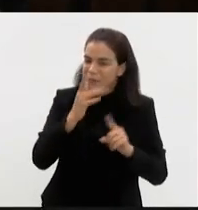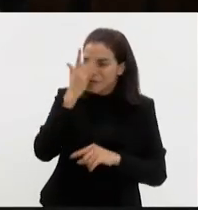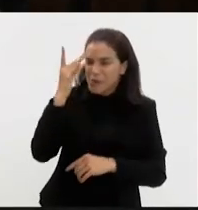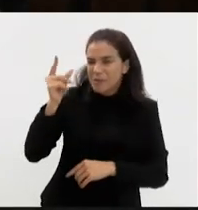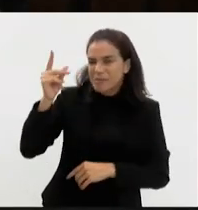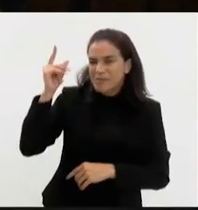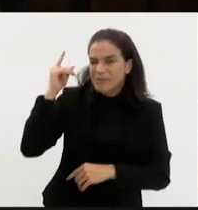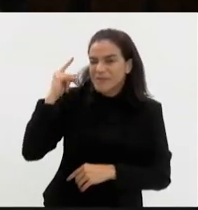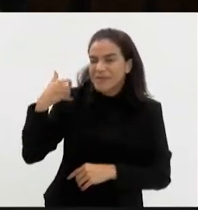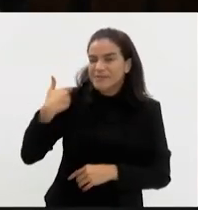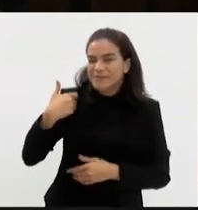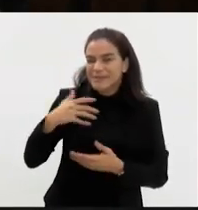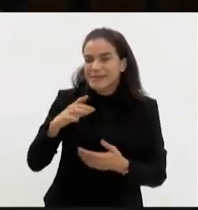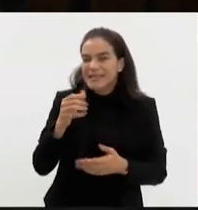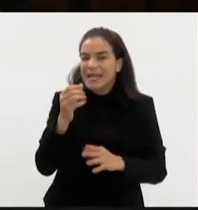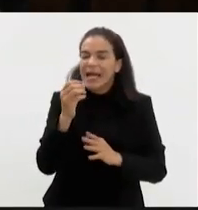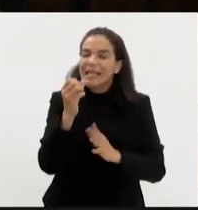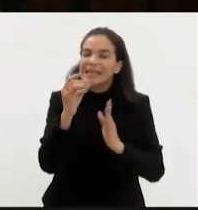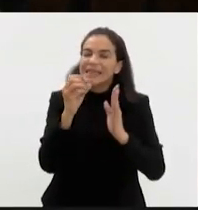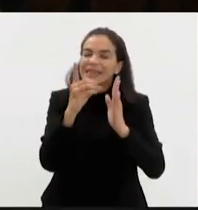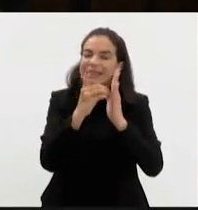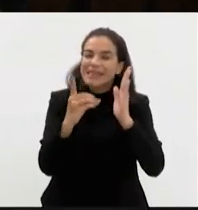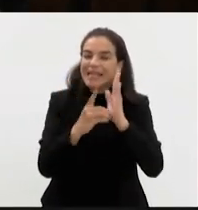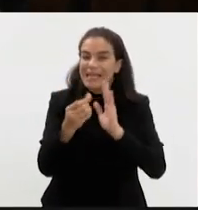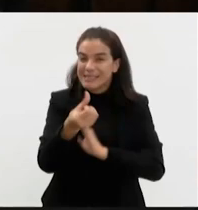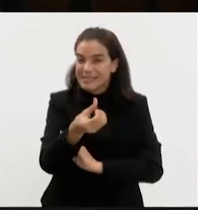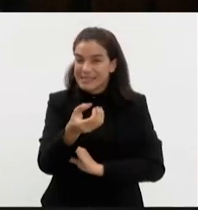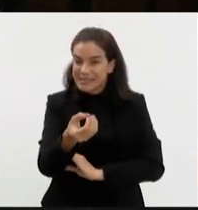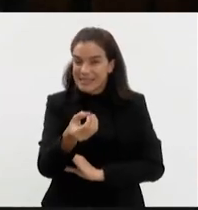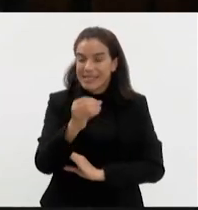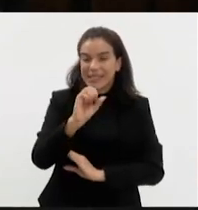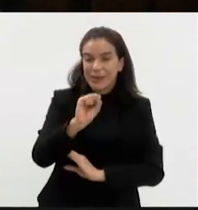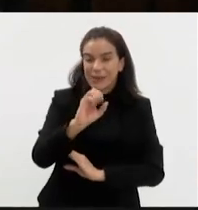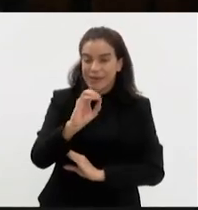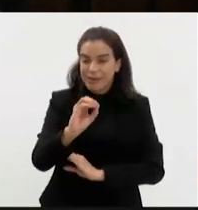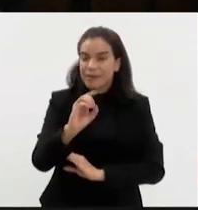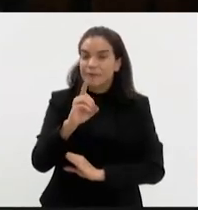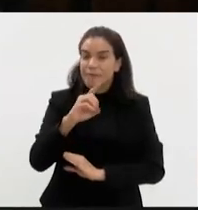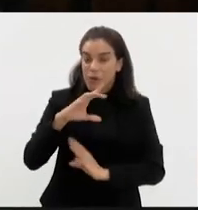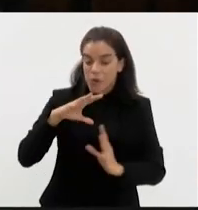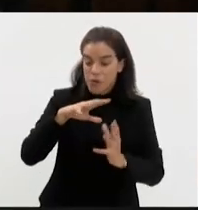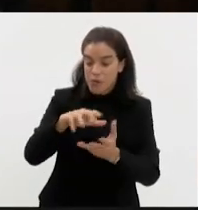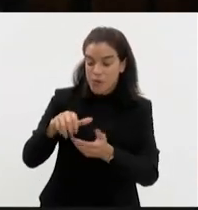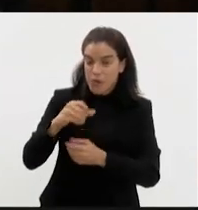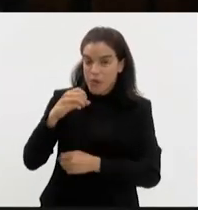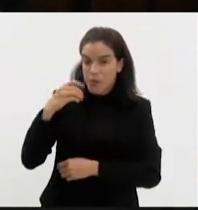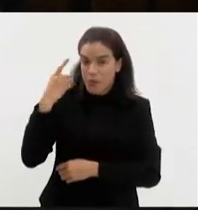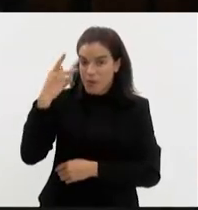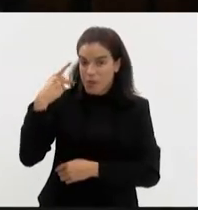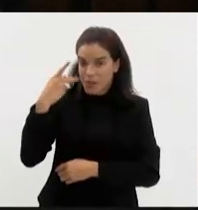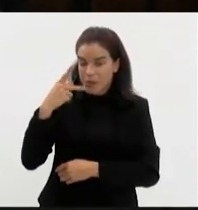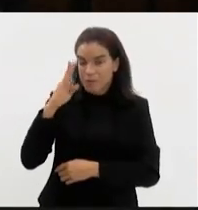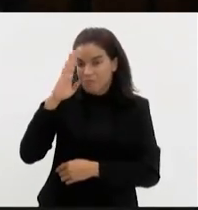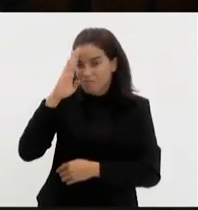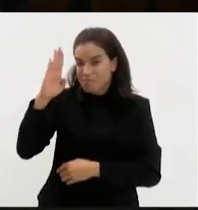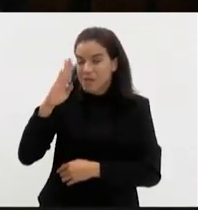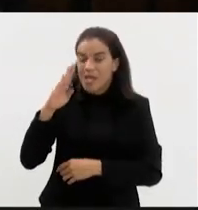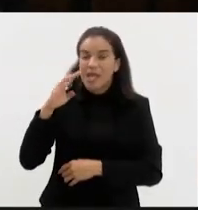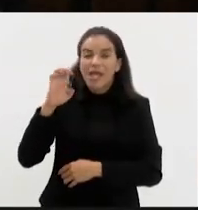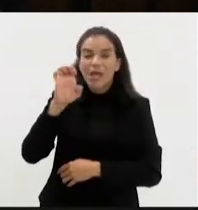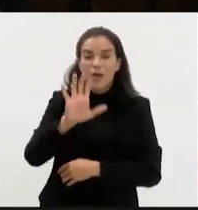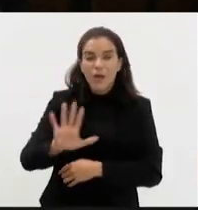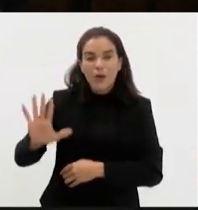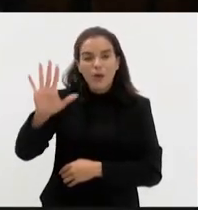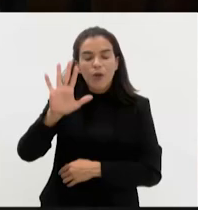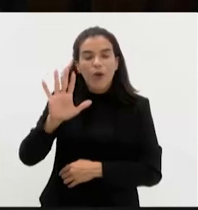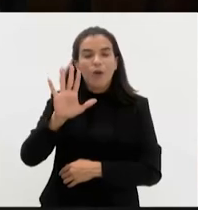eh nos anos 60 nos anos 70 o mundo político né Principalmente na Europa ele se organizava em torno